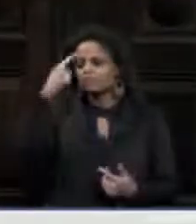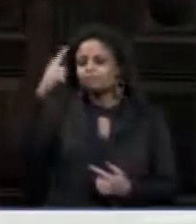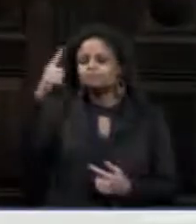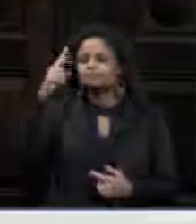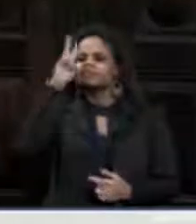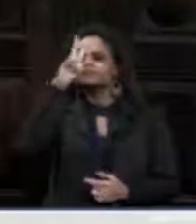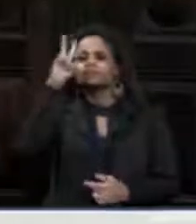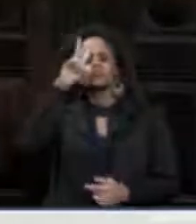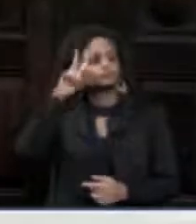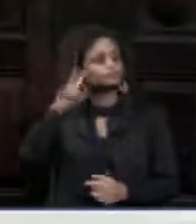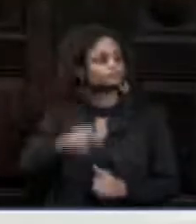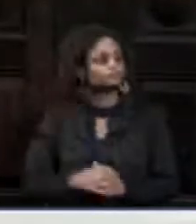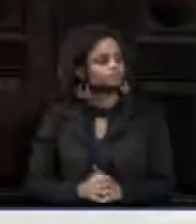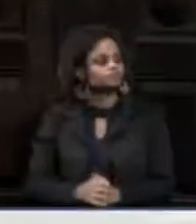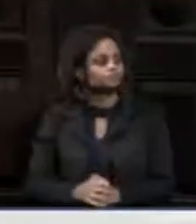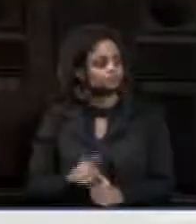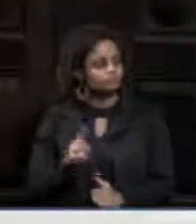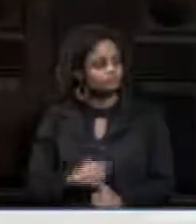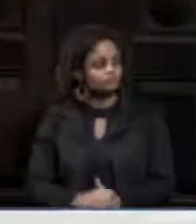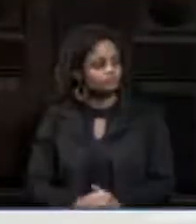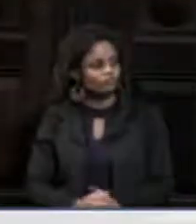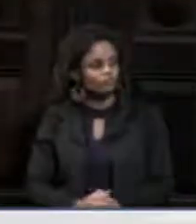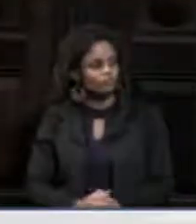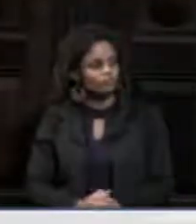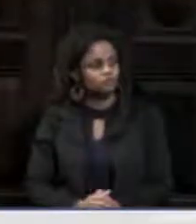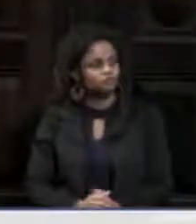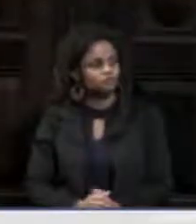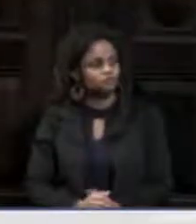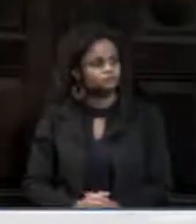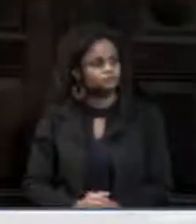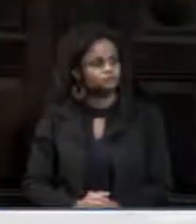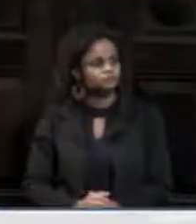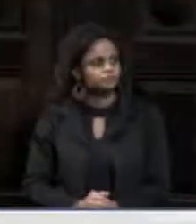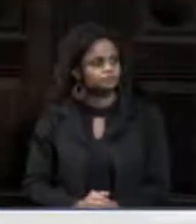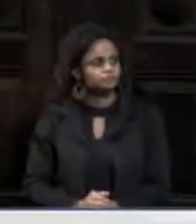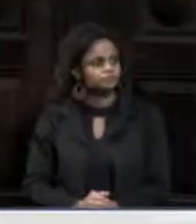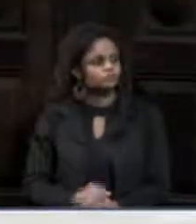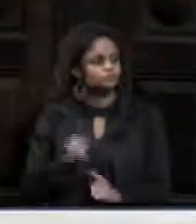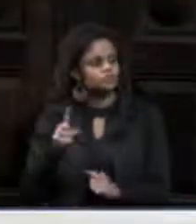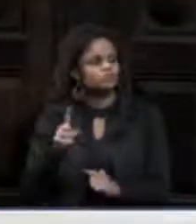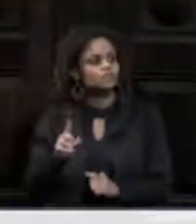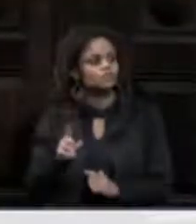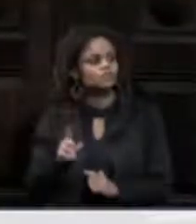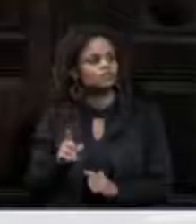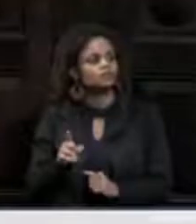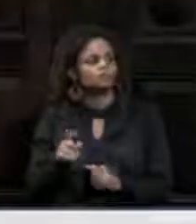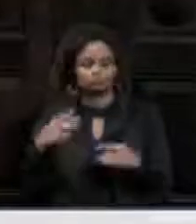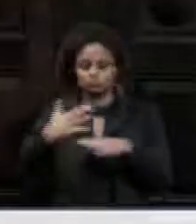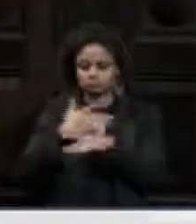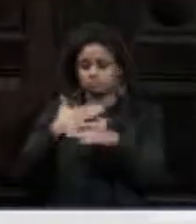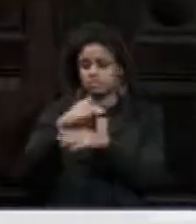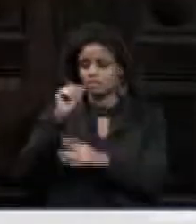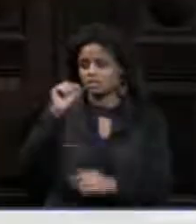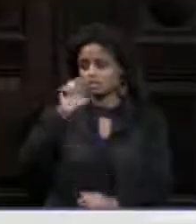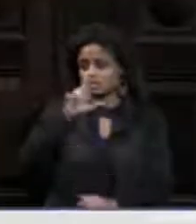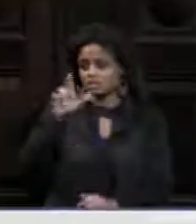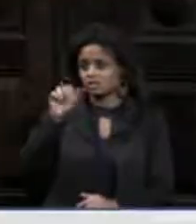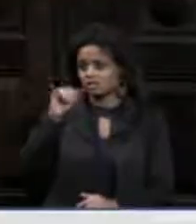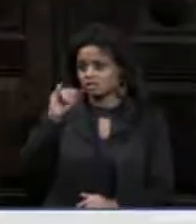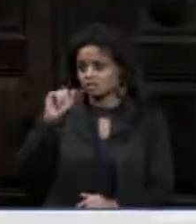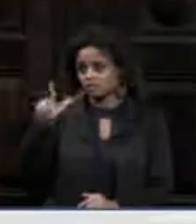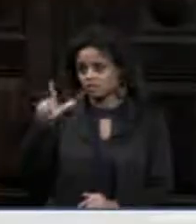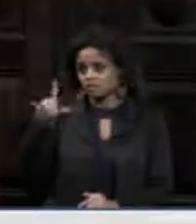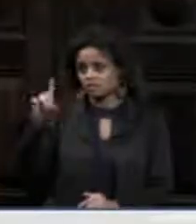Distrito do município de Arraial do Cabo, Monte Alto teve sua origem há